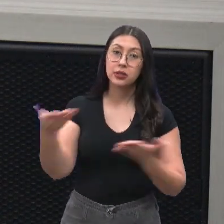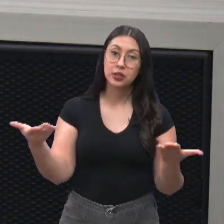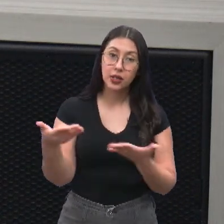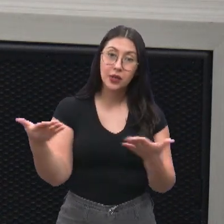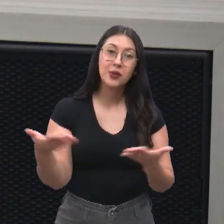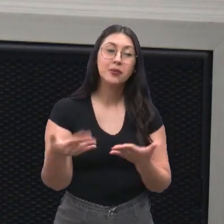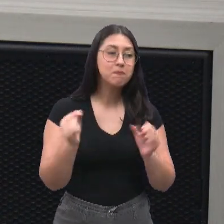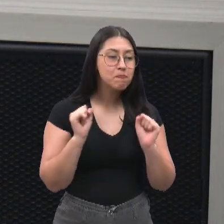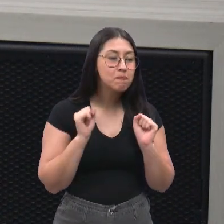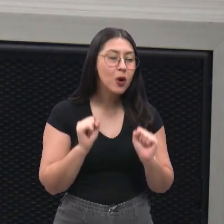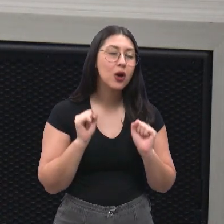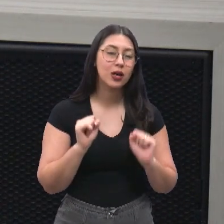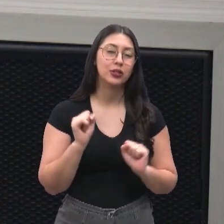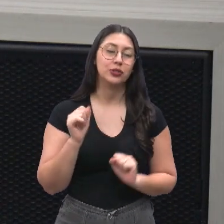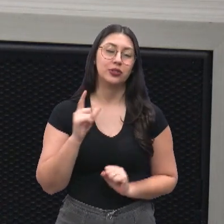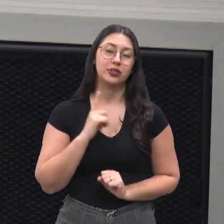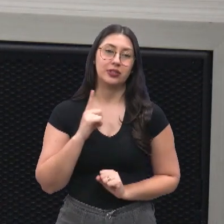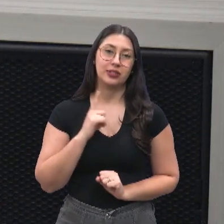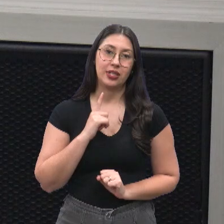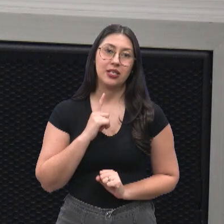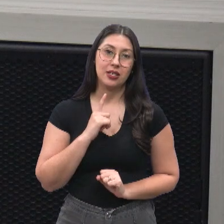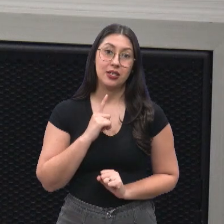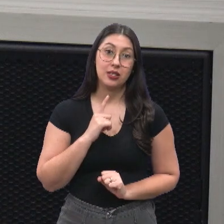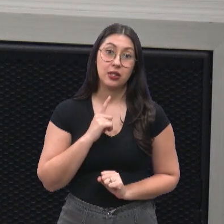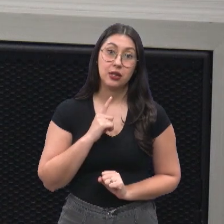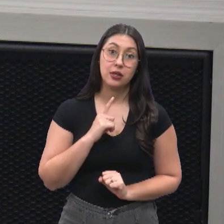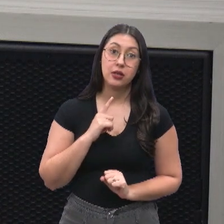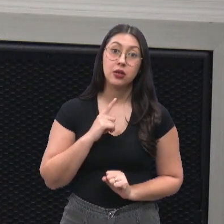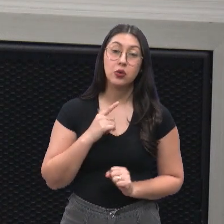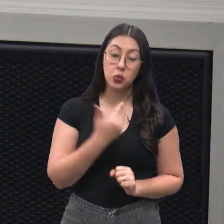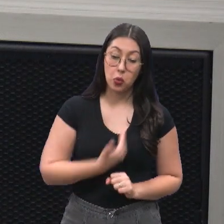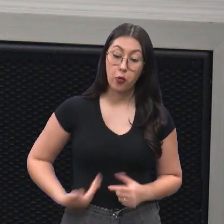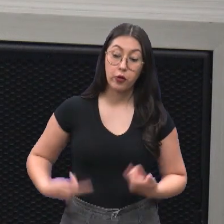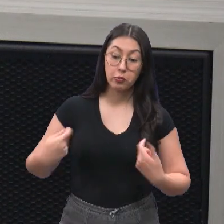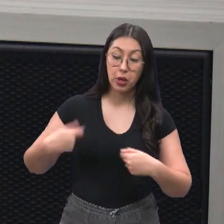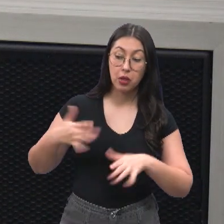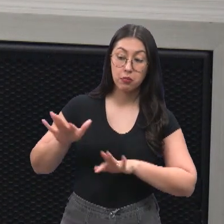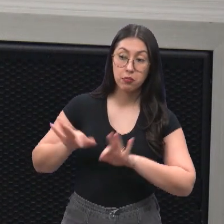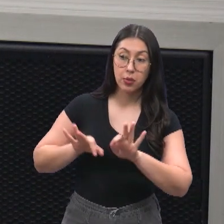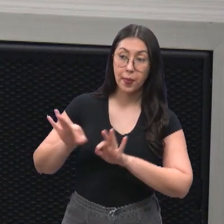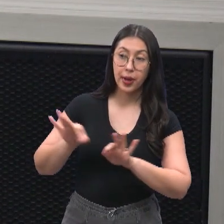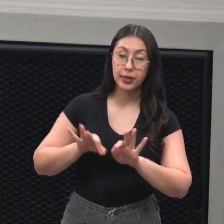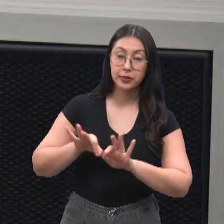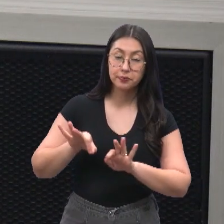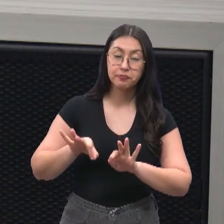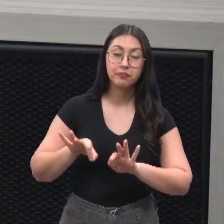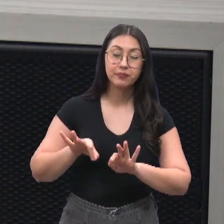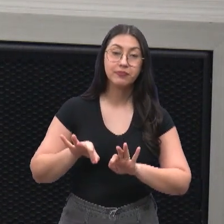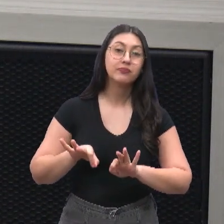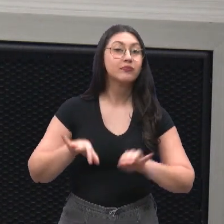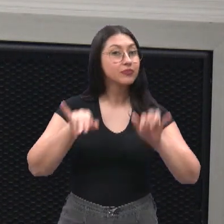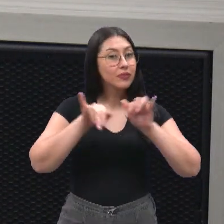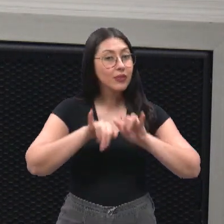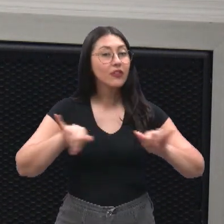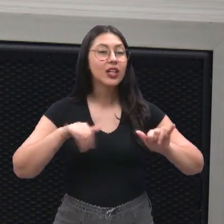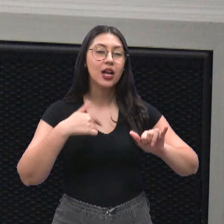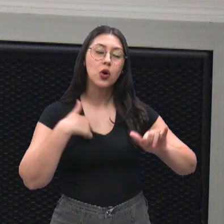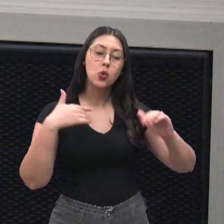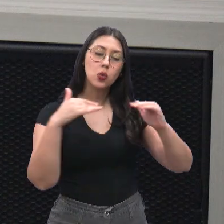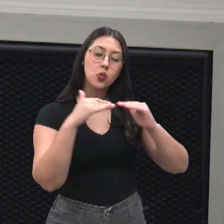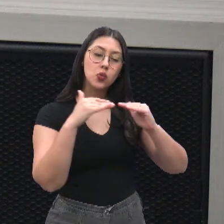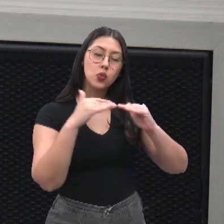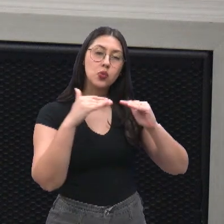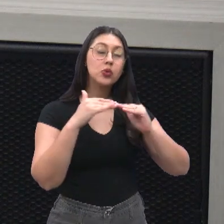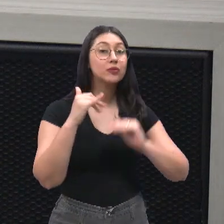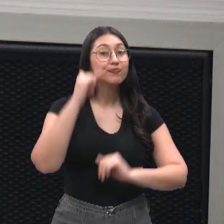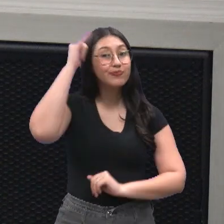pode passar a ter daqui para frente, né? O governo precisa implantar esse projeto. E concordo com o Sidney lá, a questão, não